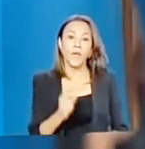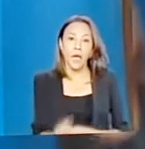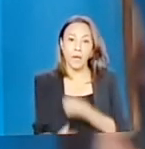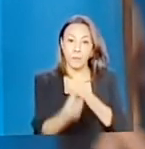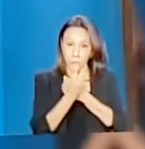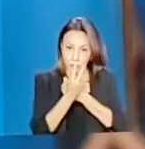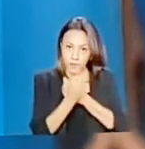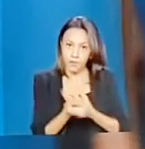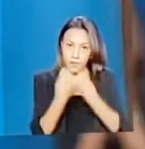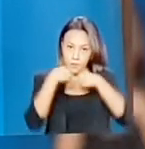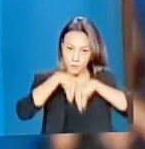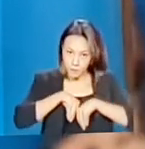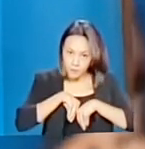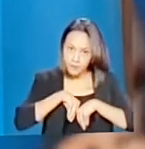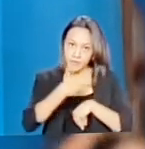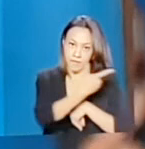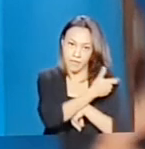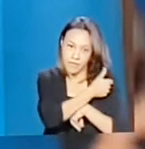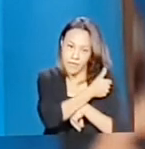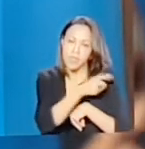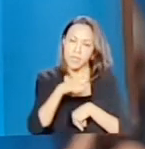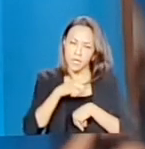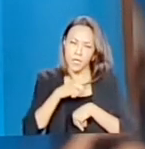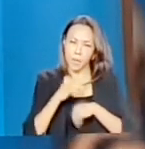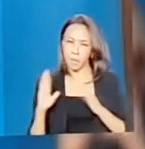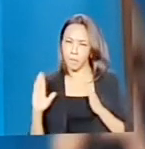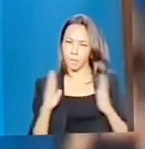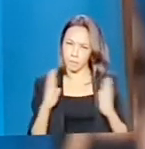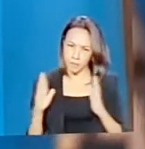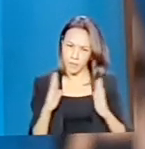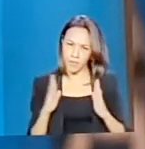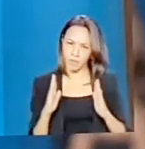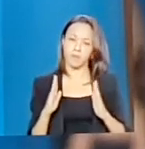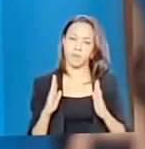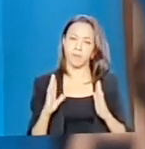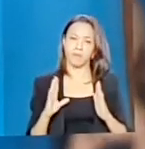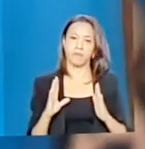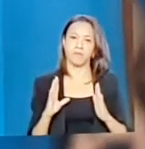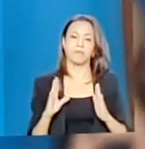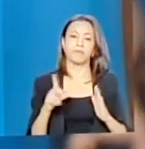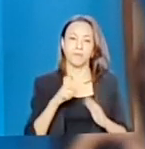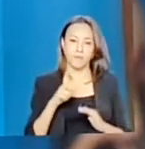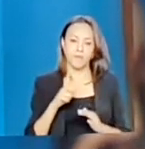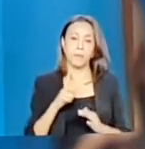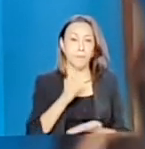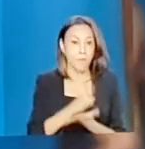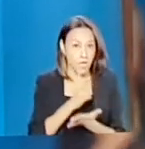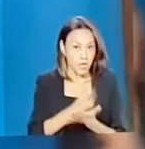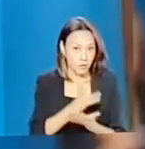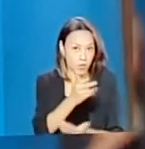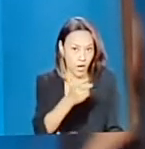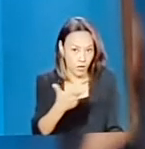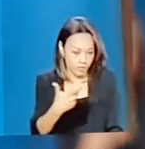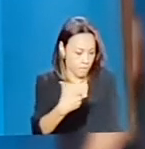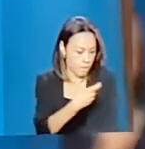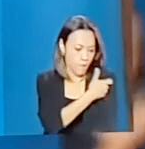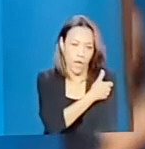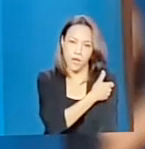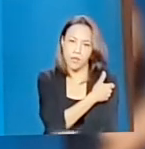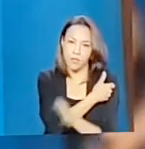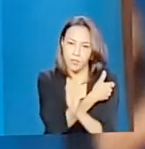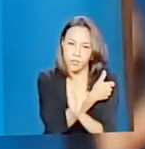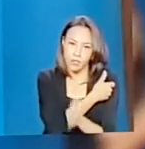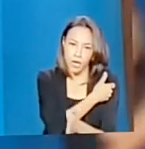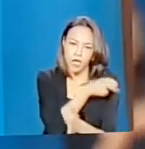ela leva algum tempo para se estabelecer. Mesmo vacinado,